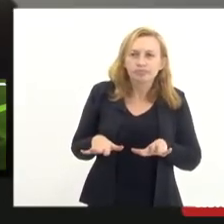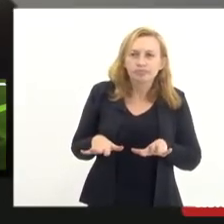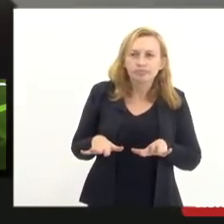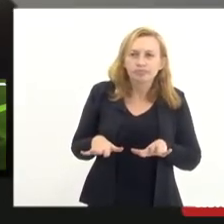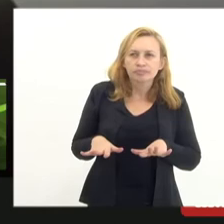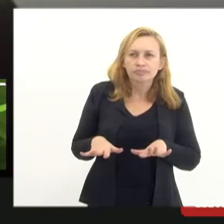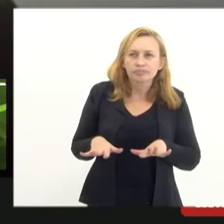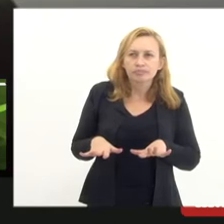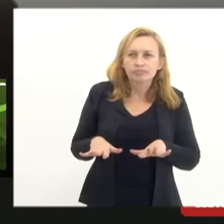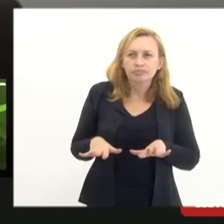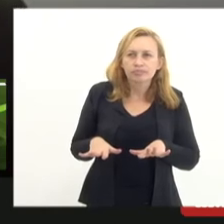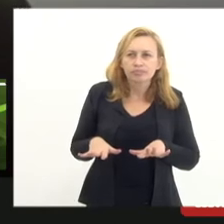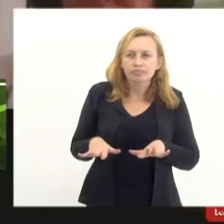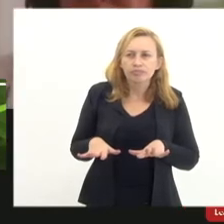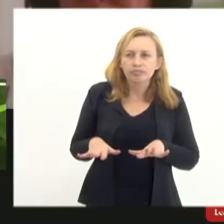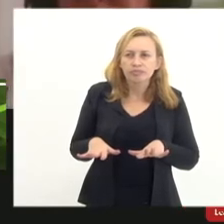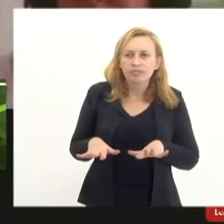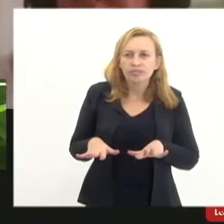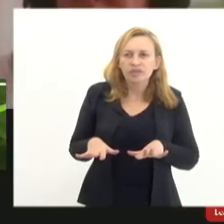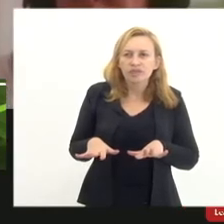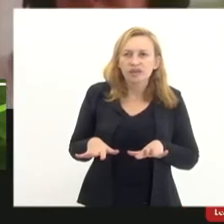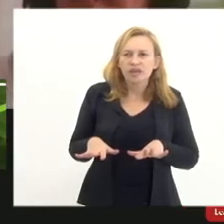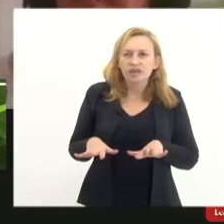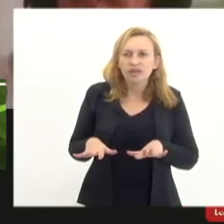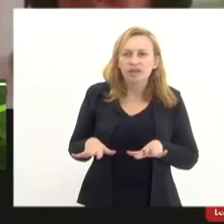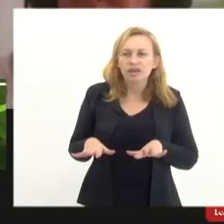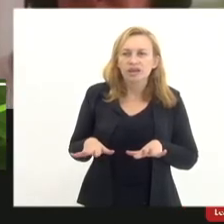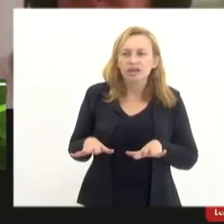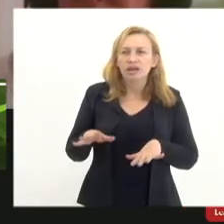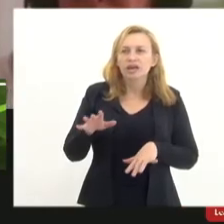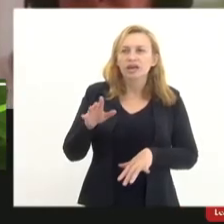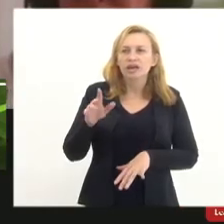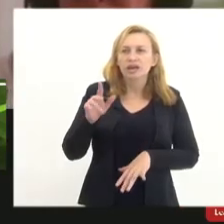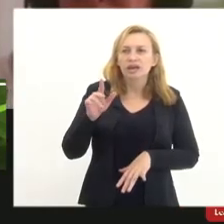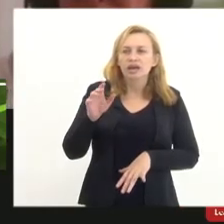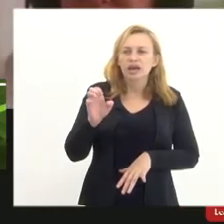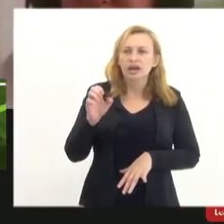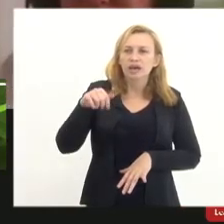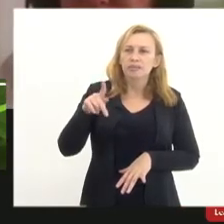Elas... É a fretada da MODEC. Independente